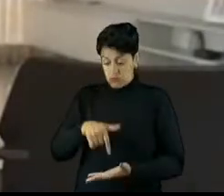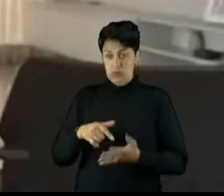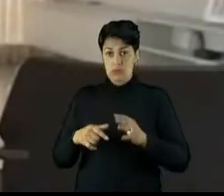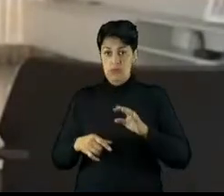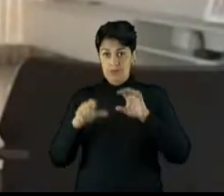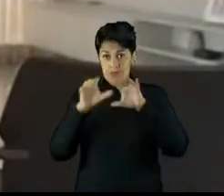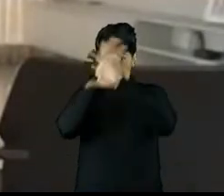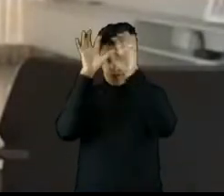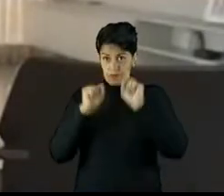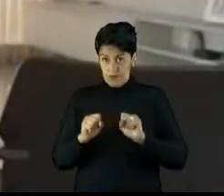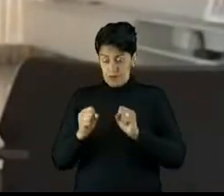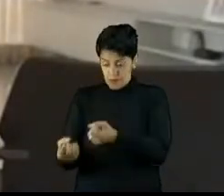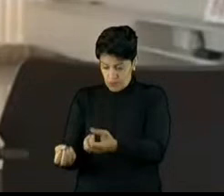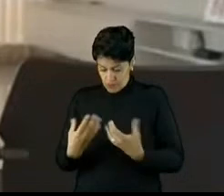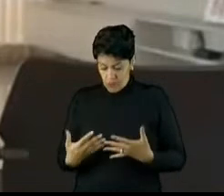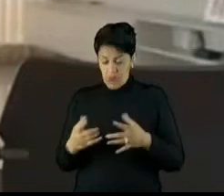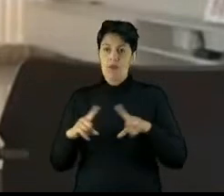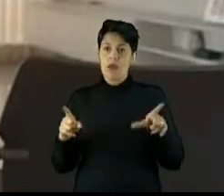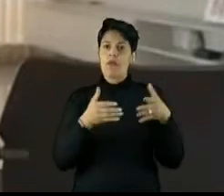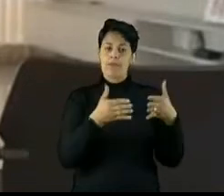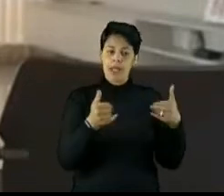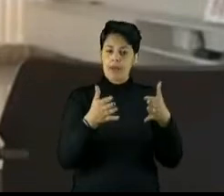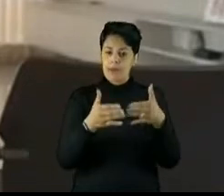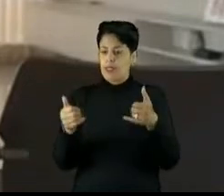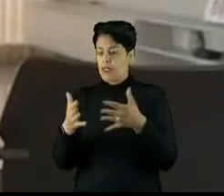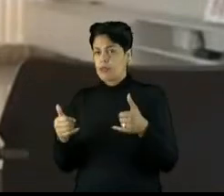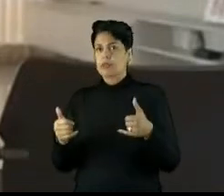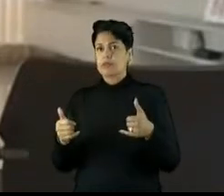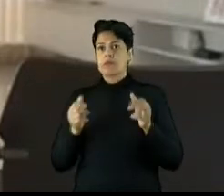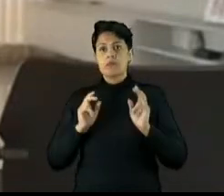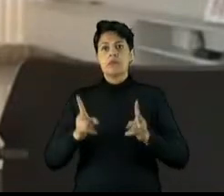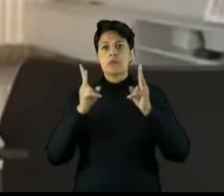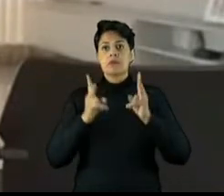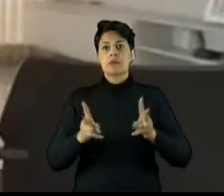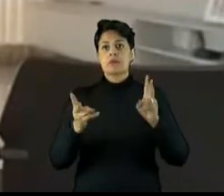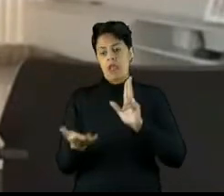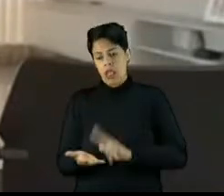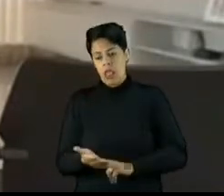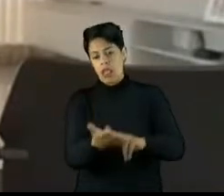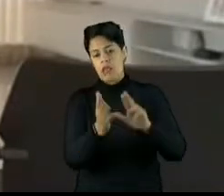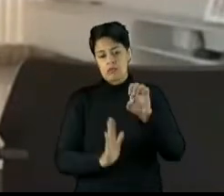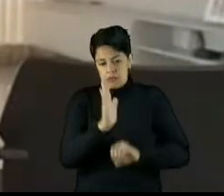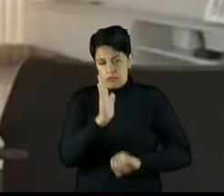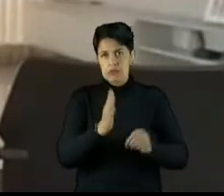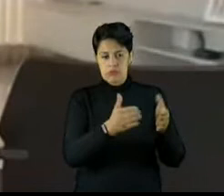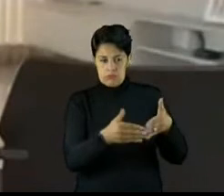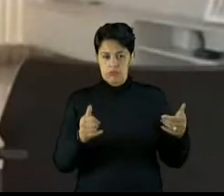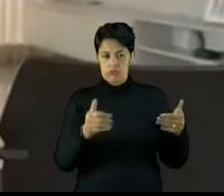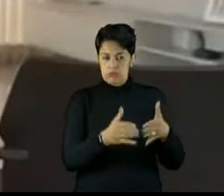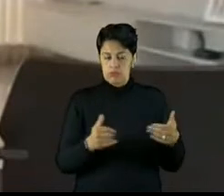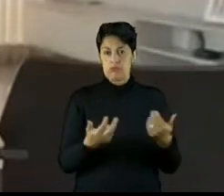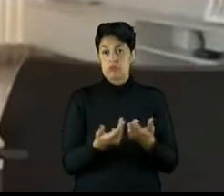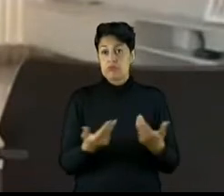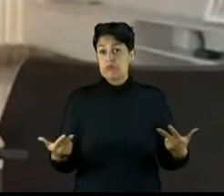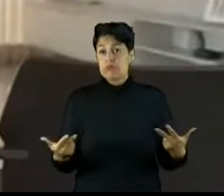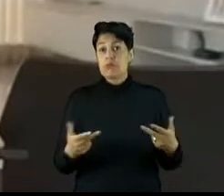hoje eu trago a solução. E também contei com o apoio de todas as Vossas Excelências. Agora, quanto à colocação do ministro Bruno, a IN-81,